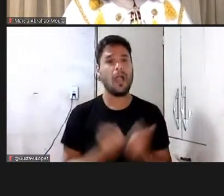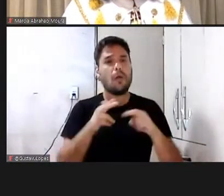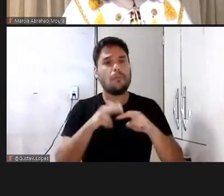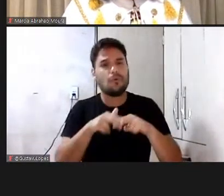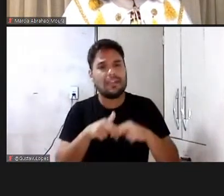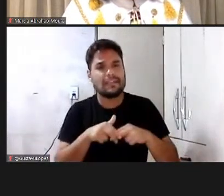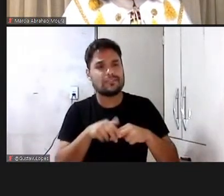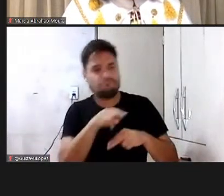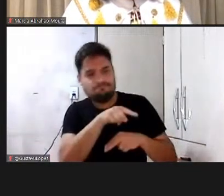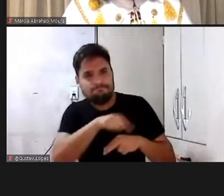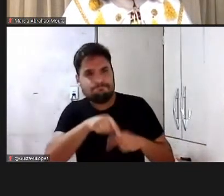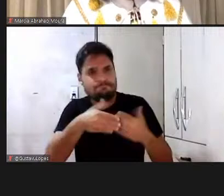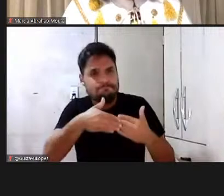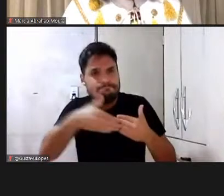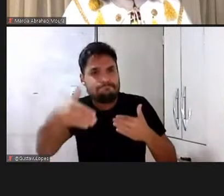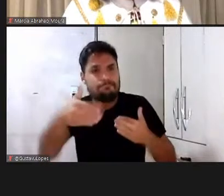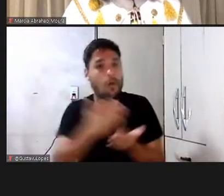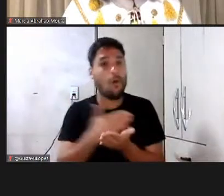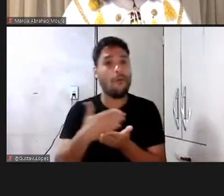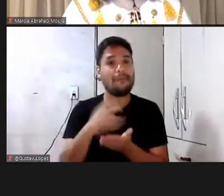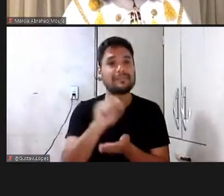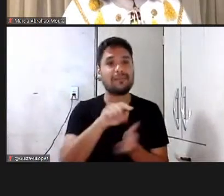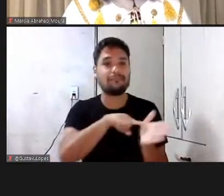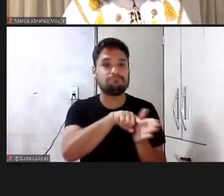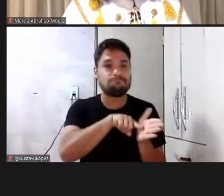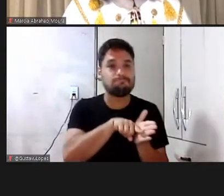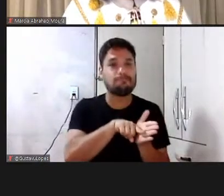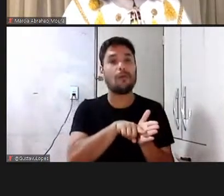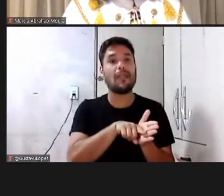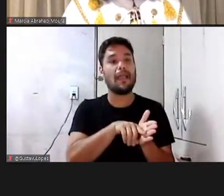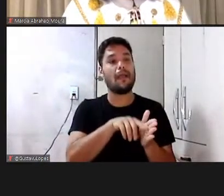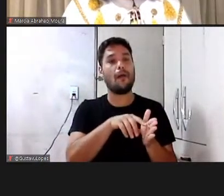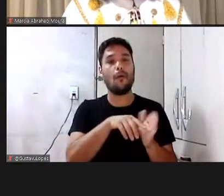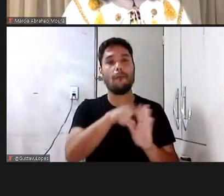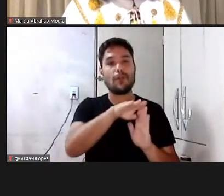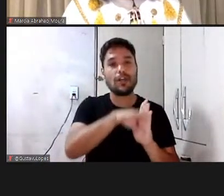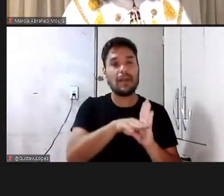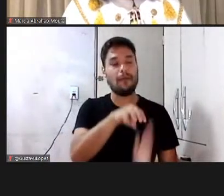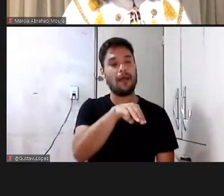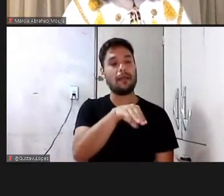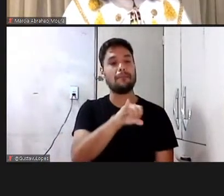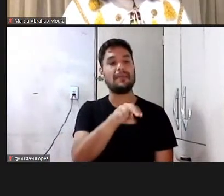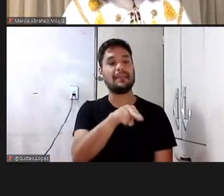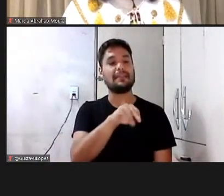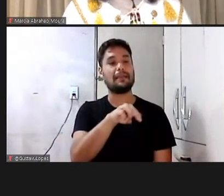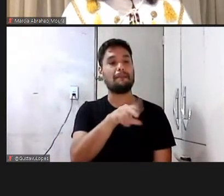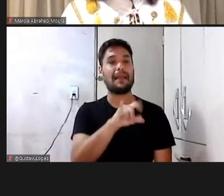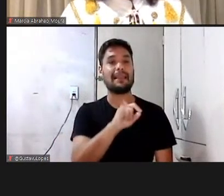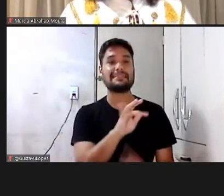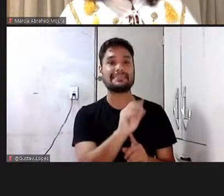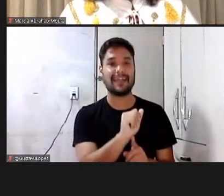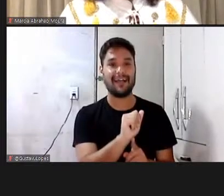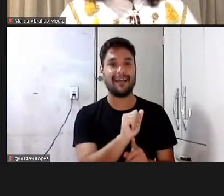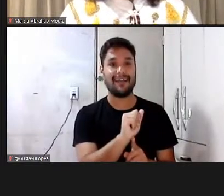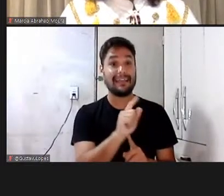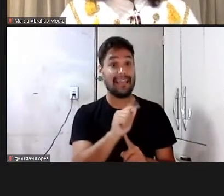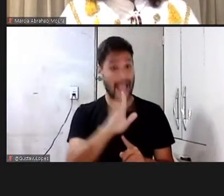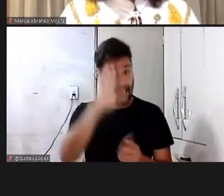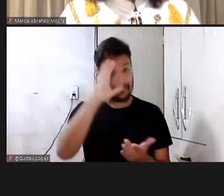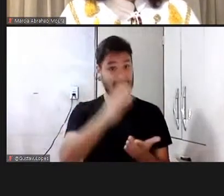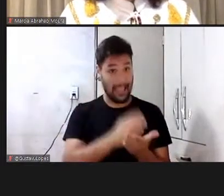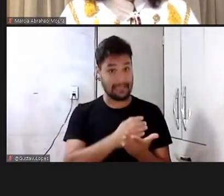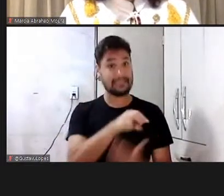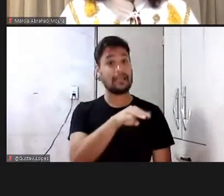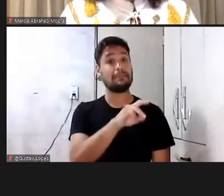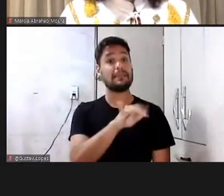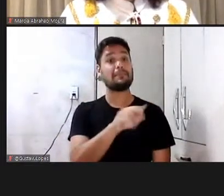para o desenvolvimento do chamado programa minimalista, guiado pela pergunta que ficou conhecida como a tese minimalista forte.